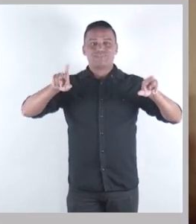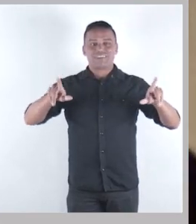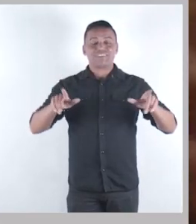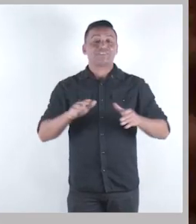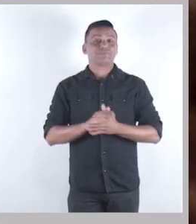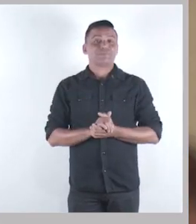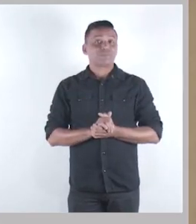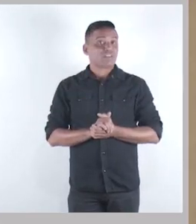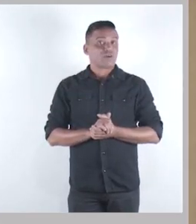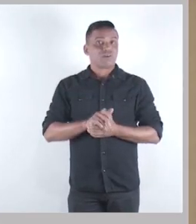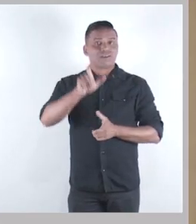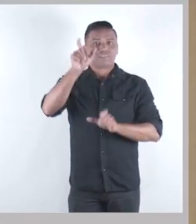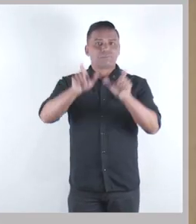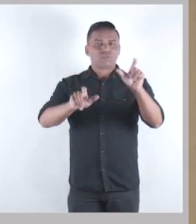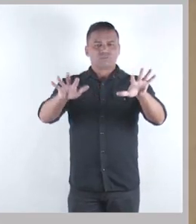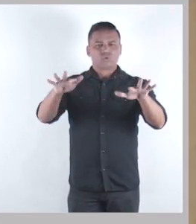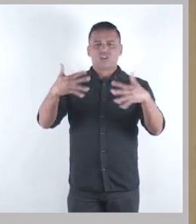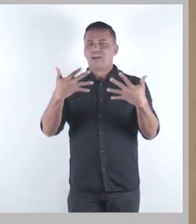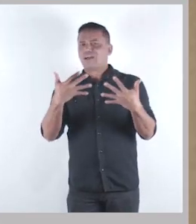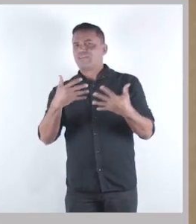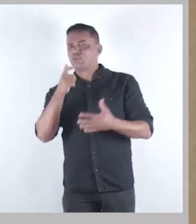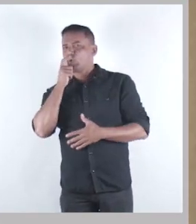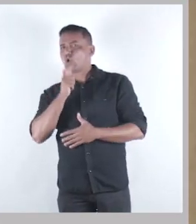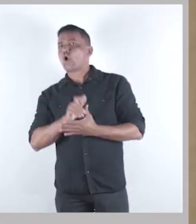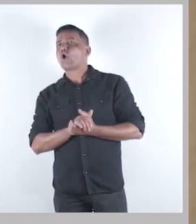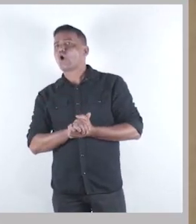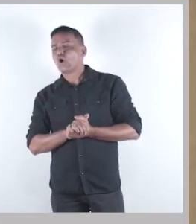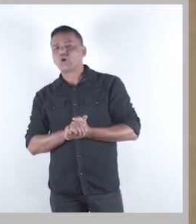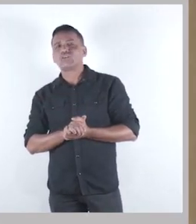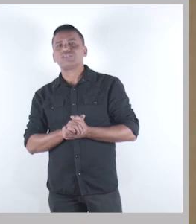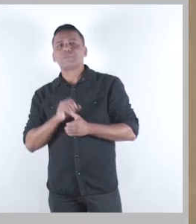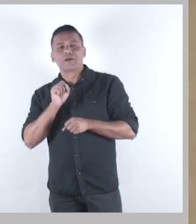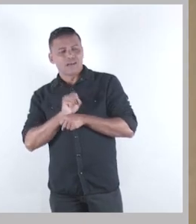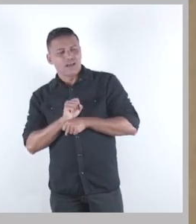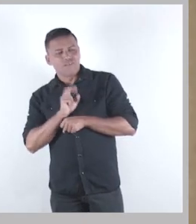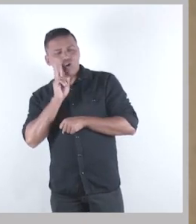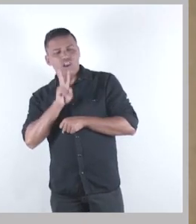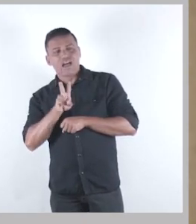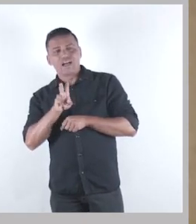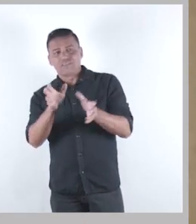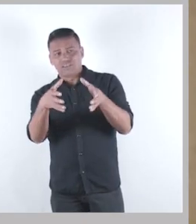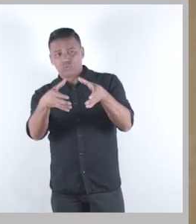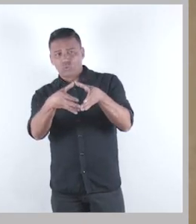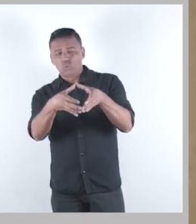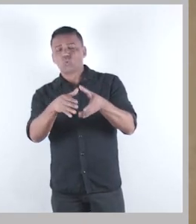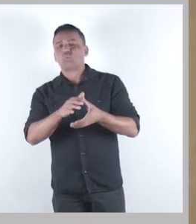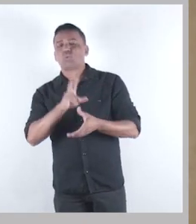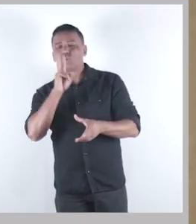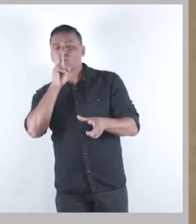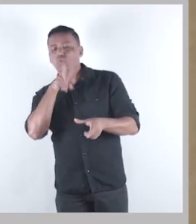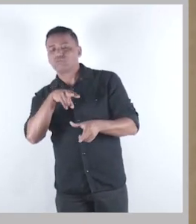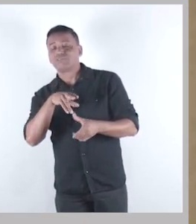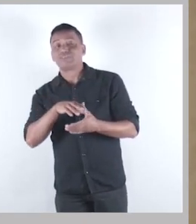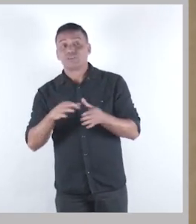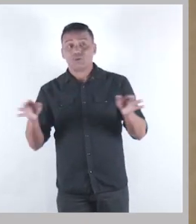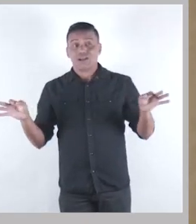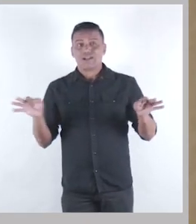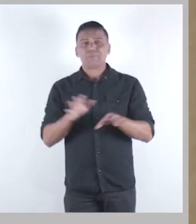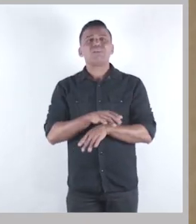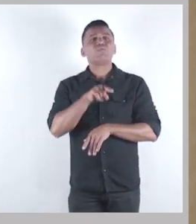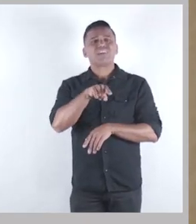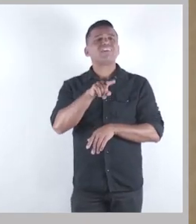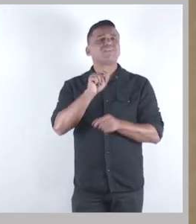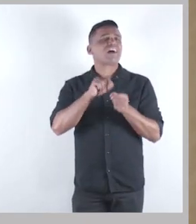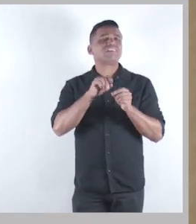pessoas viam-nos, né, com muita curiosidade. Alguns até paravam, olhavam para nós. E quando a gente terminasse, sempre aparecia alguém. Nós, o que é